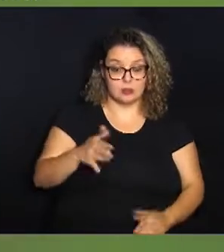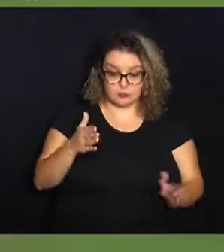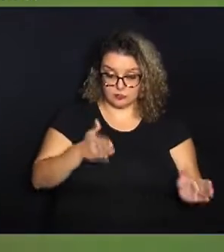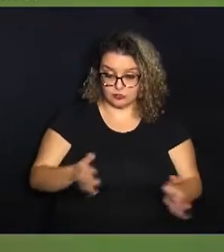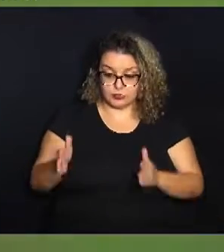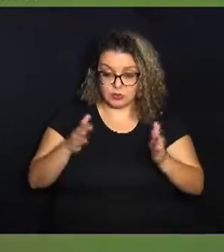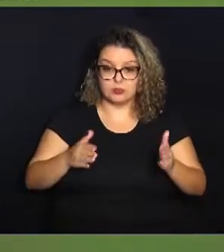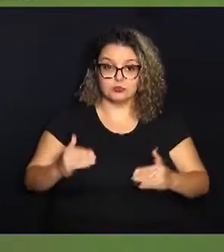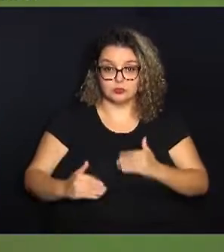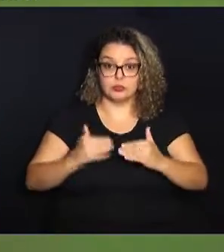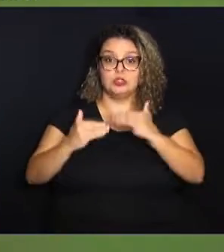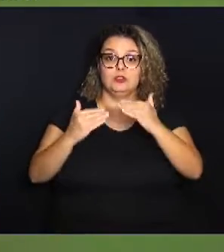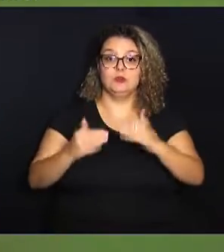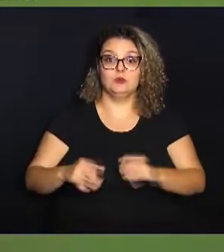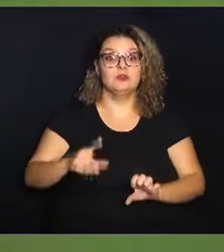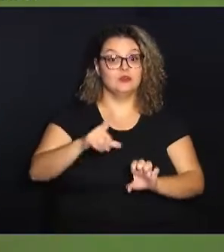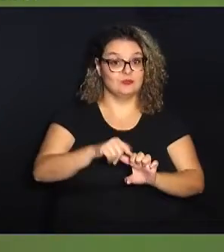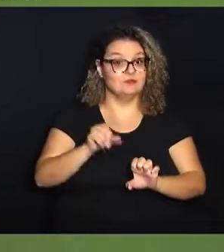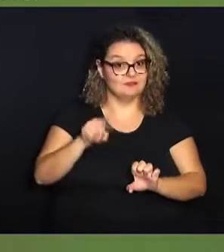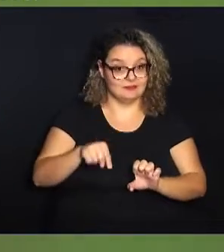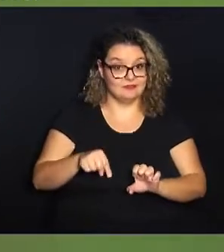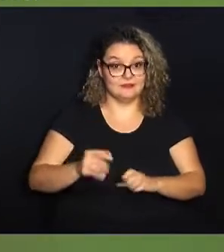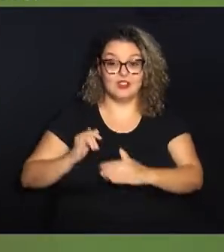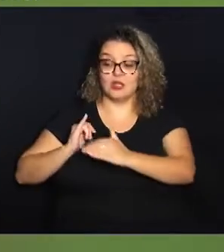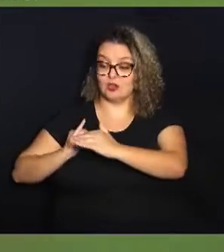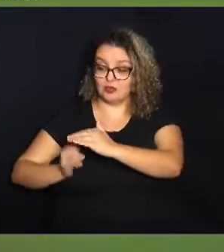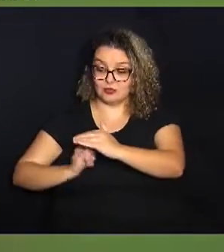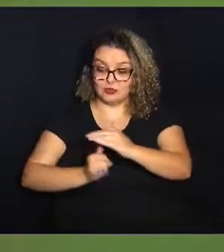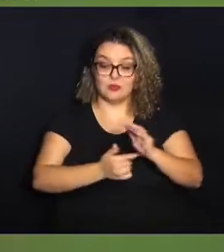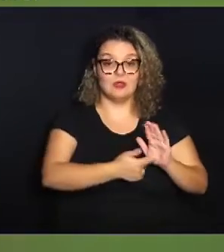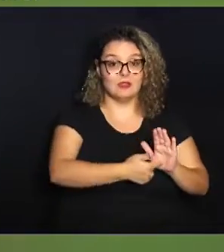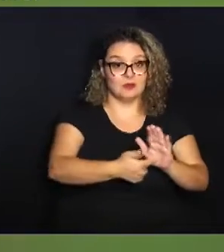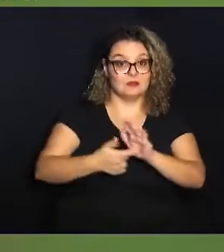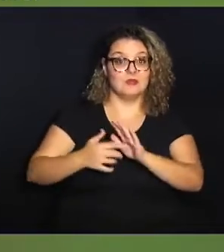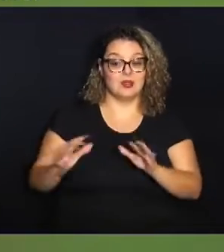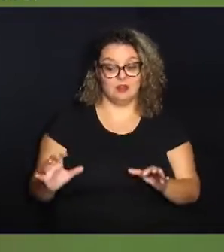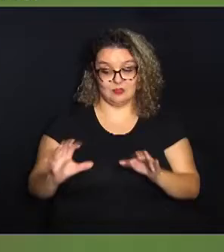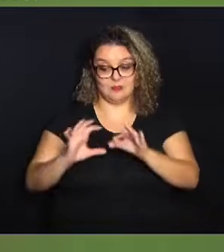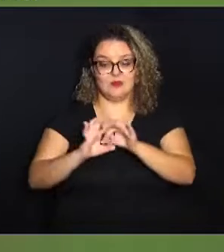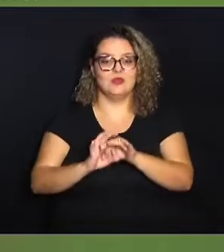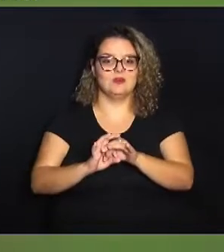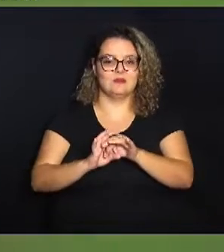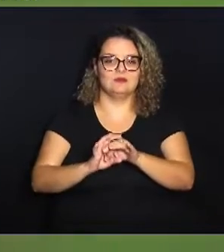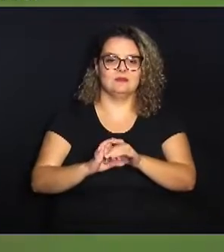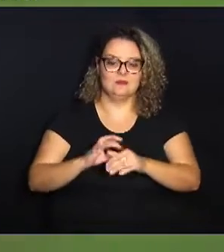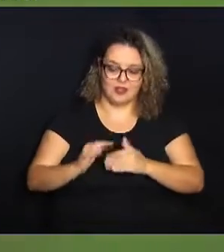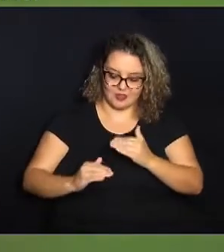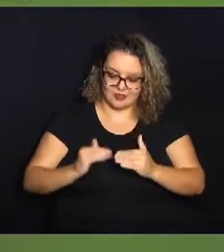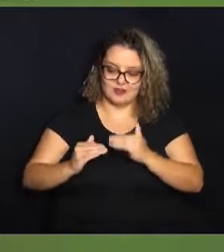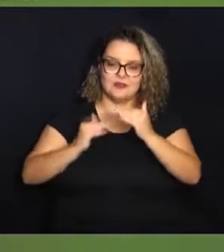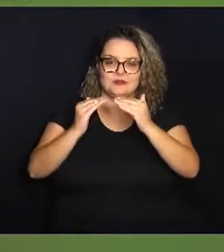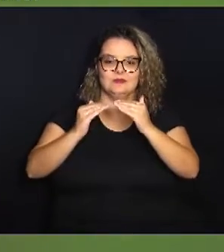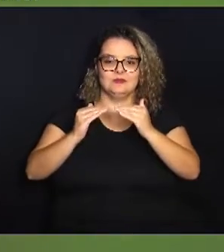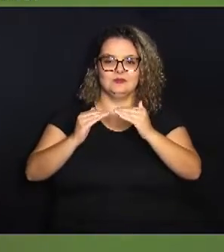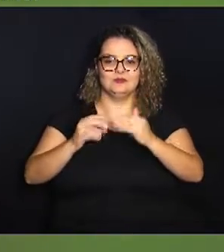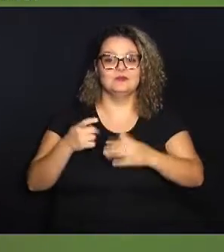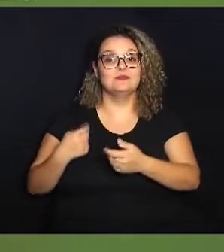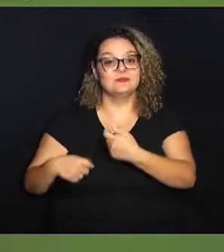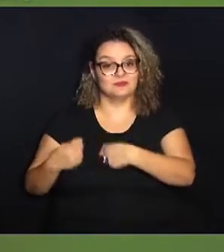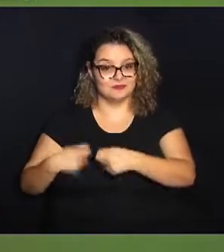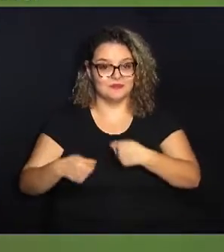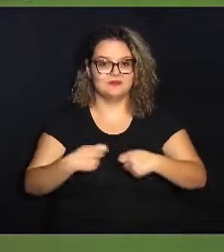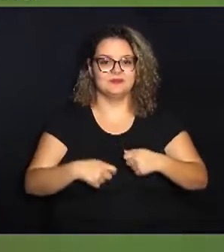o Ser Empreendedor de hoje mostra startups que estão conectadas para o desenvolvimento de seus